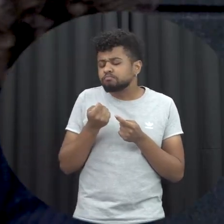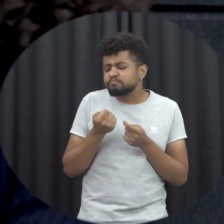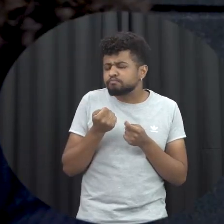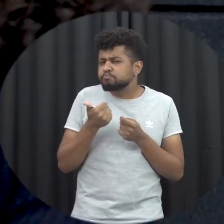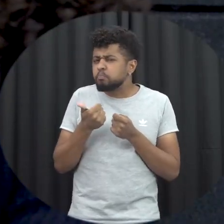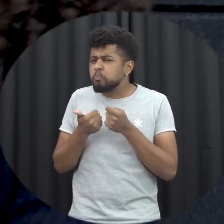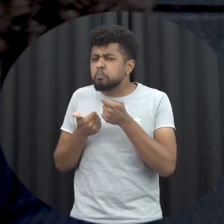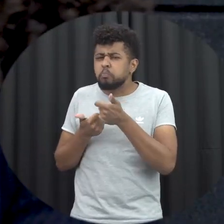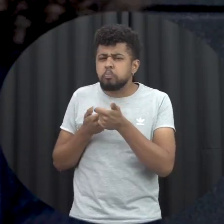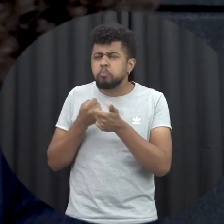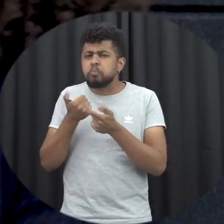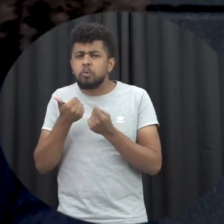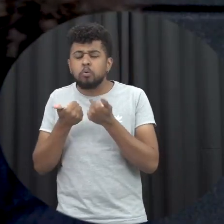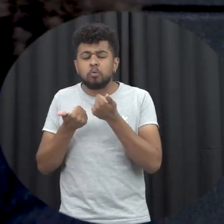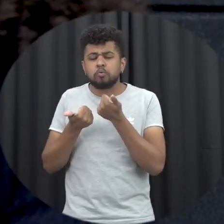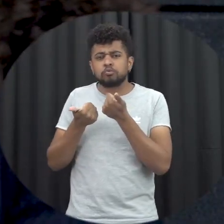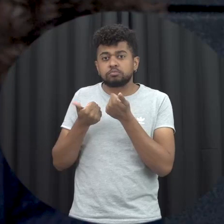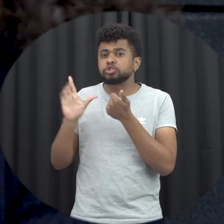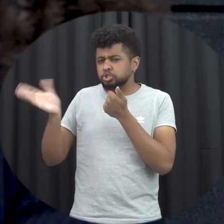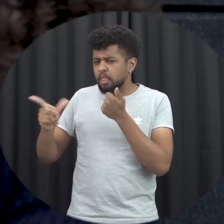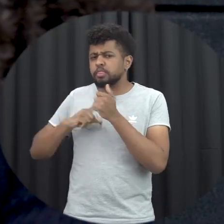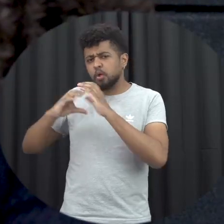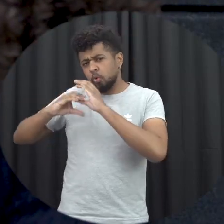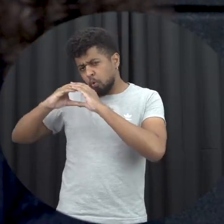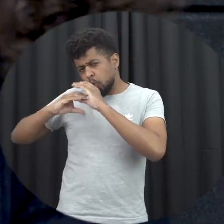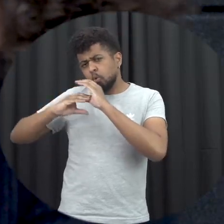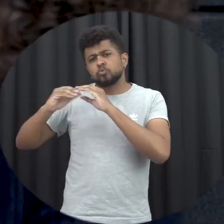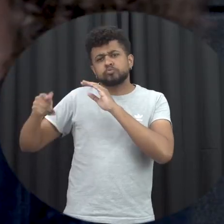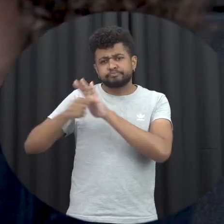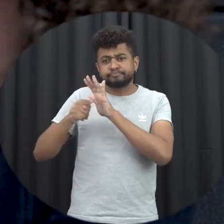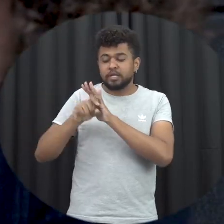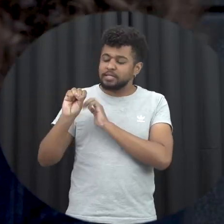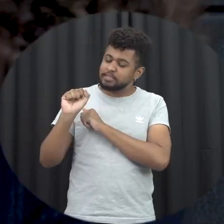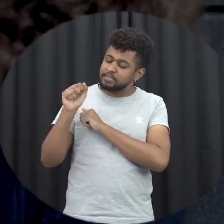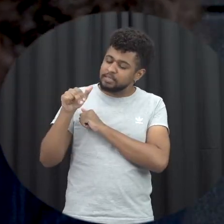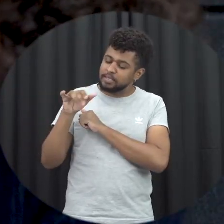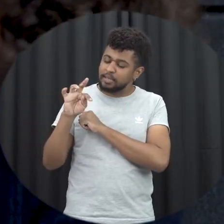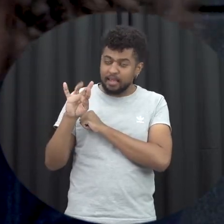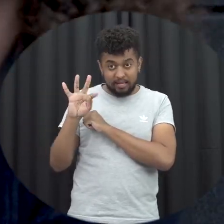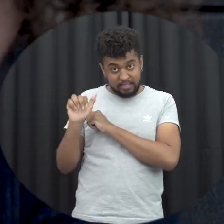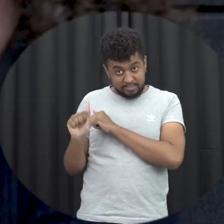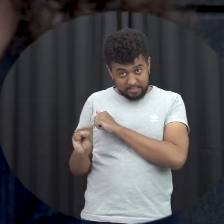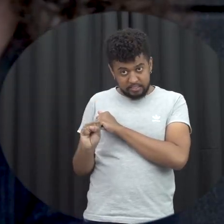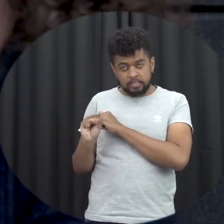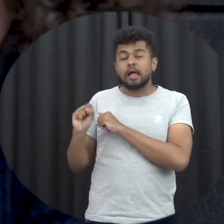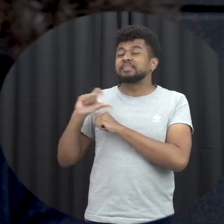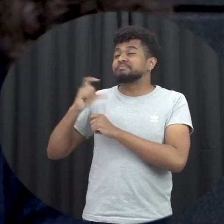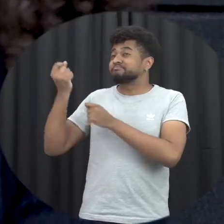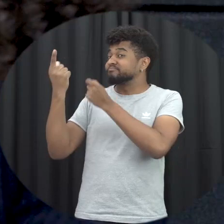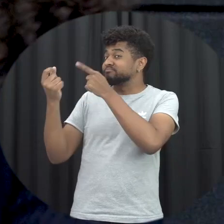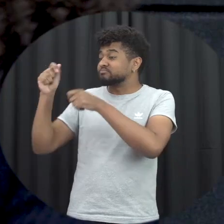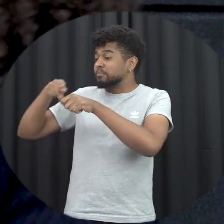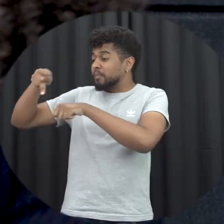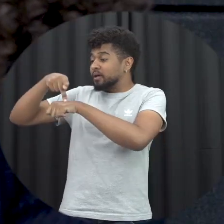aos poucos vai ser montado isso. Já tem concurso para sanitarista, nos outros países latino-americanos ainda está difícil, porque alguns não